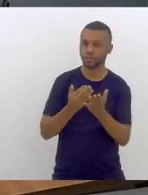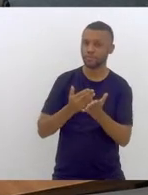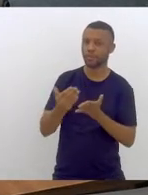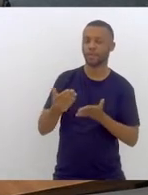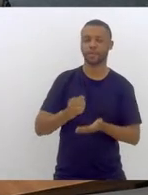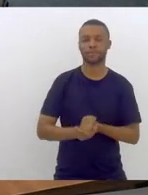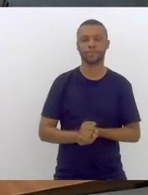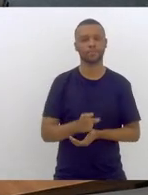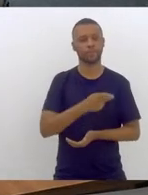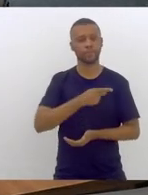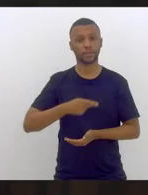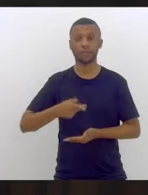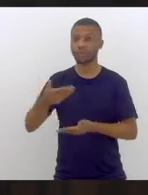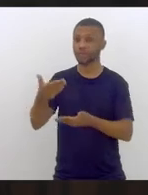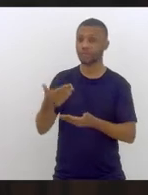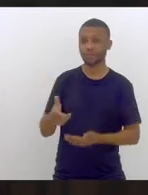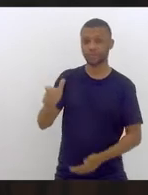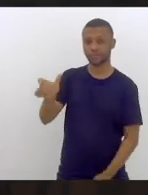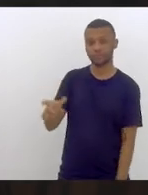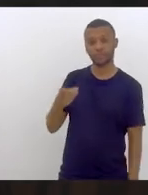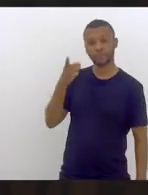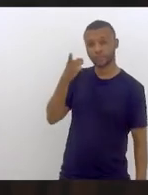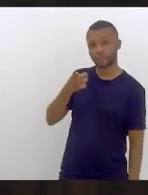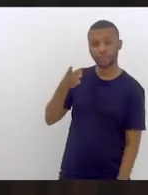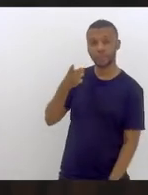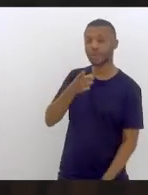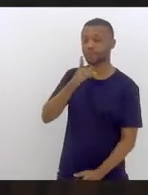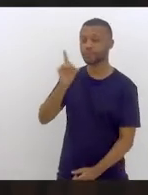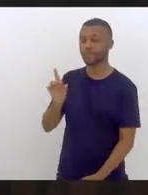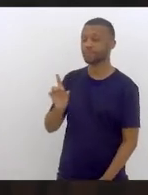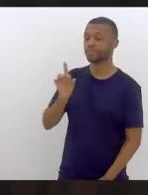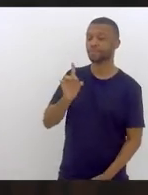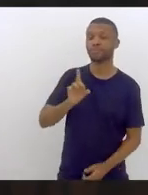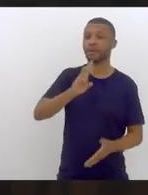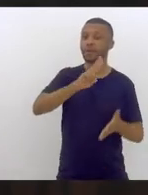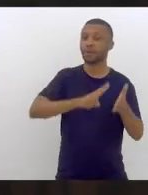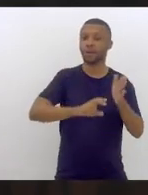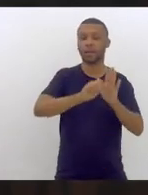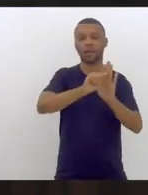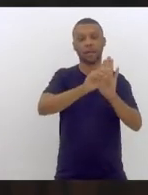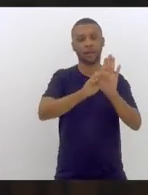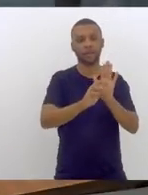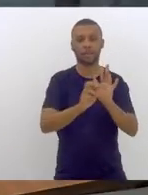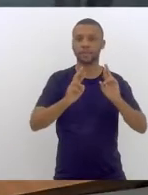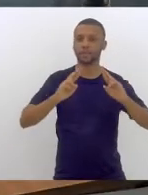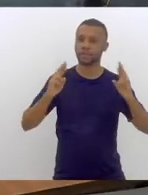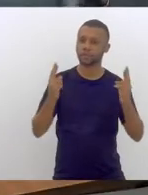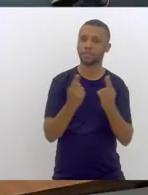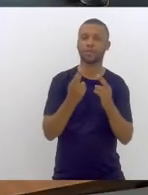convido o nome Deputado Luiz Paulo para fazer leitura da ata da sessão anterior